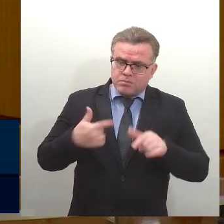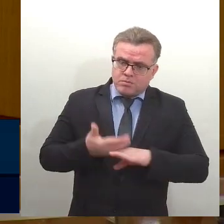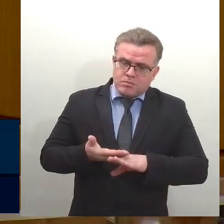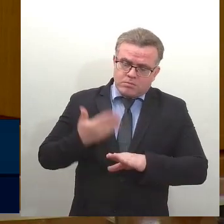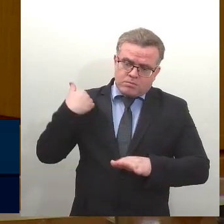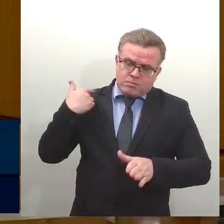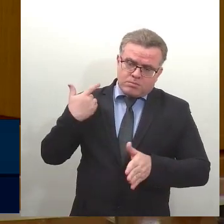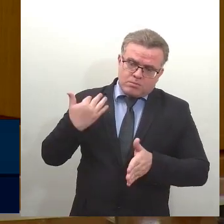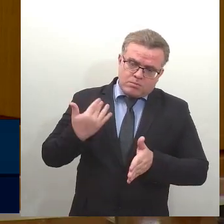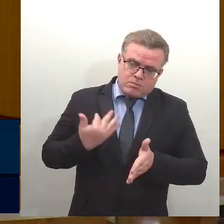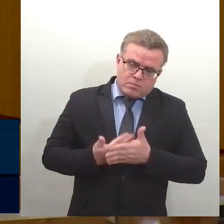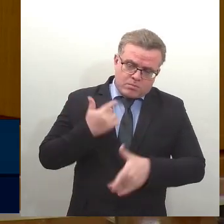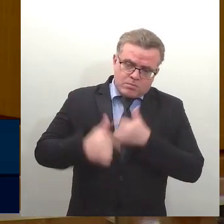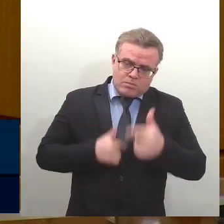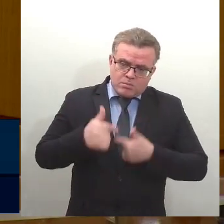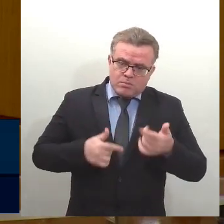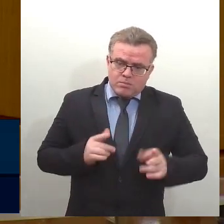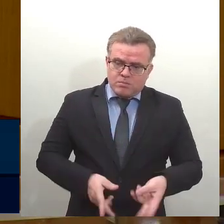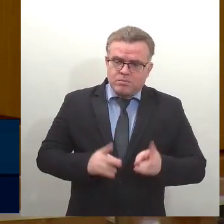são os seus exemplos.